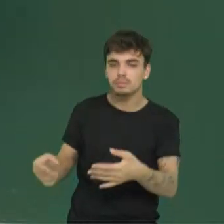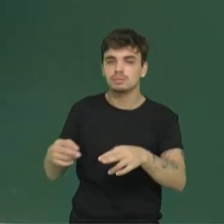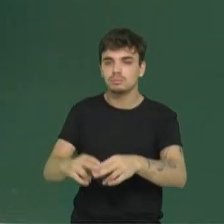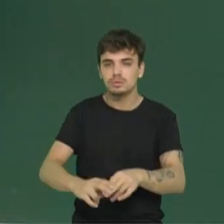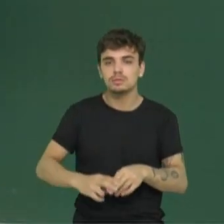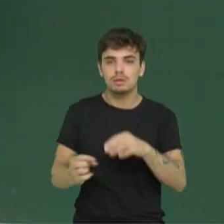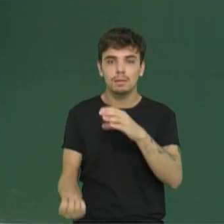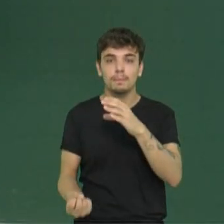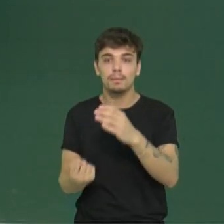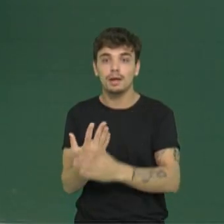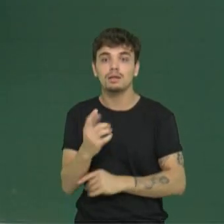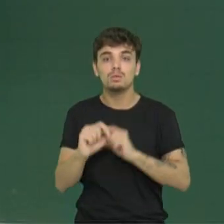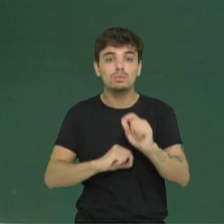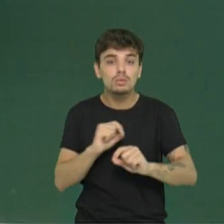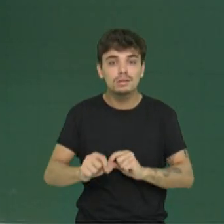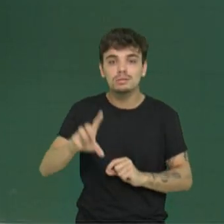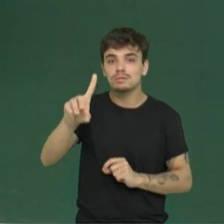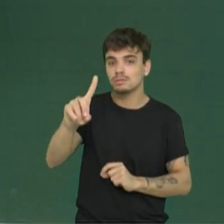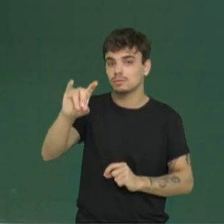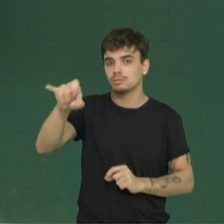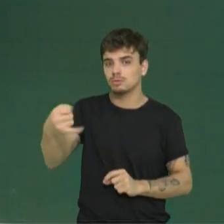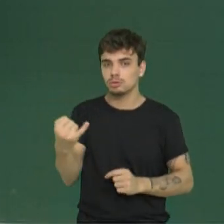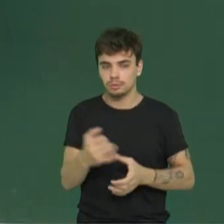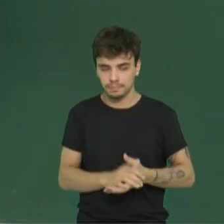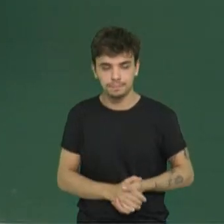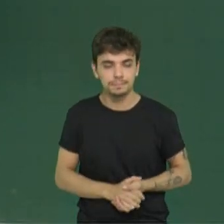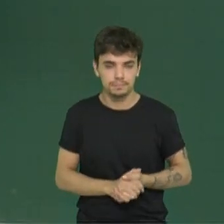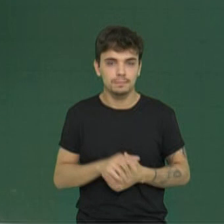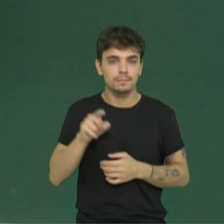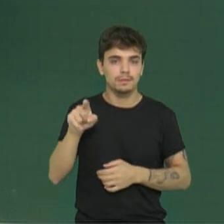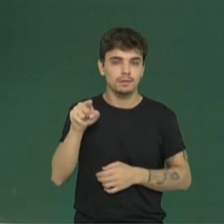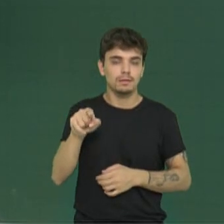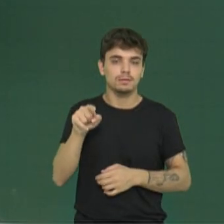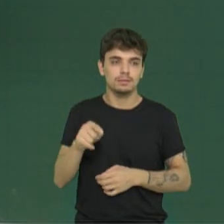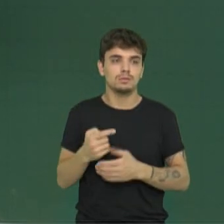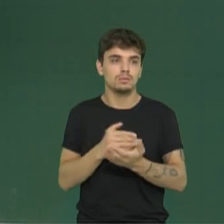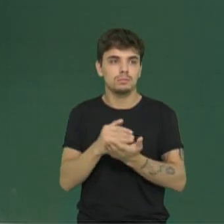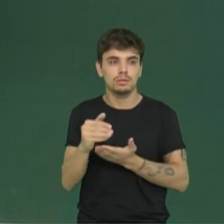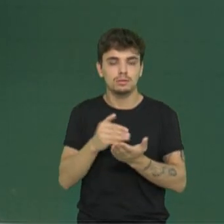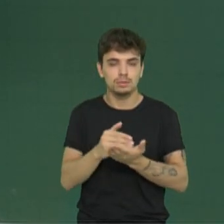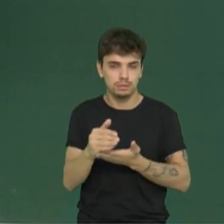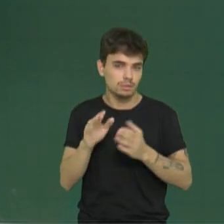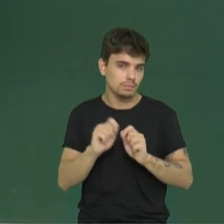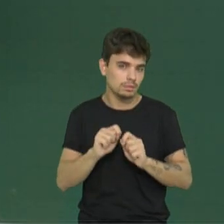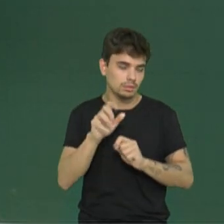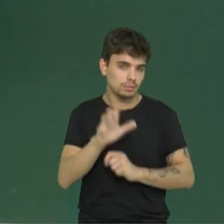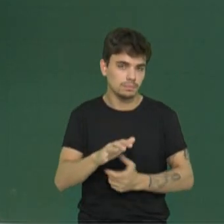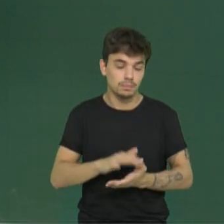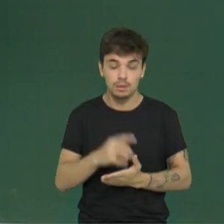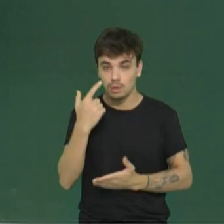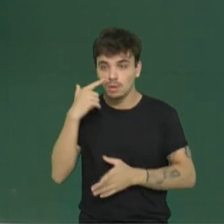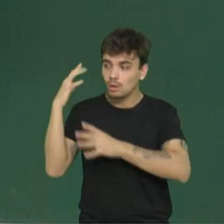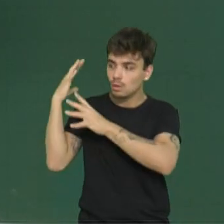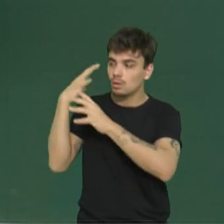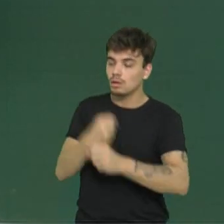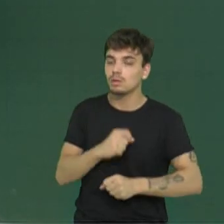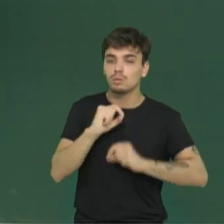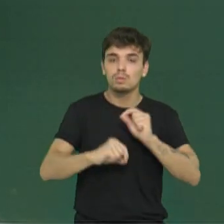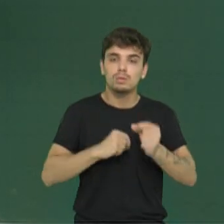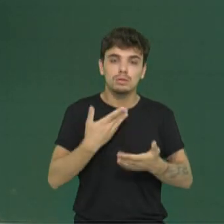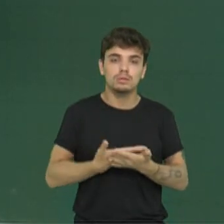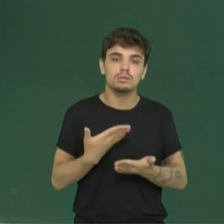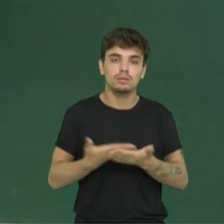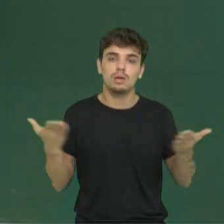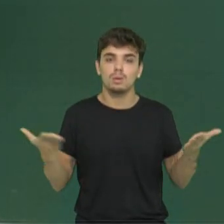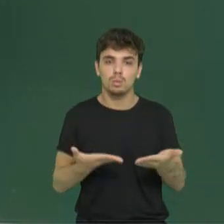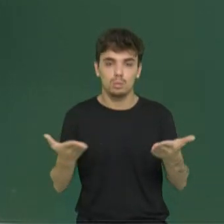tem o surgimento de quem? Dos DJs, né? Eles que começaram a fazer isso. Revisando então o que a gente viu na